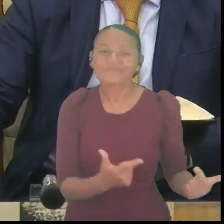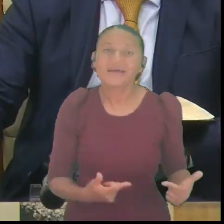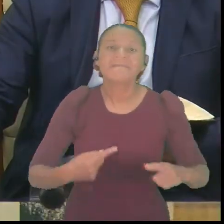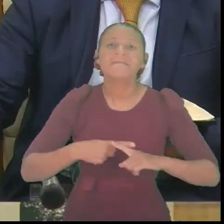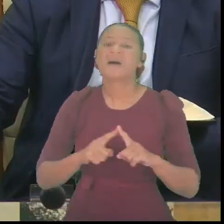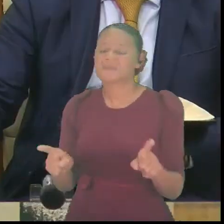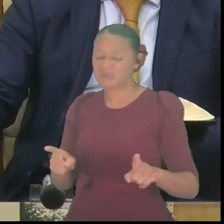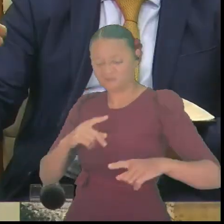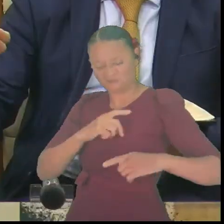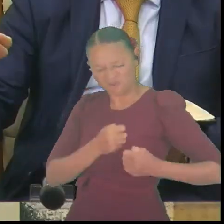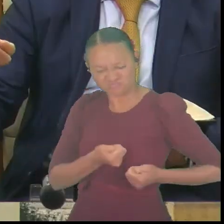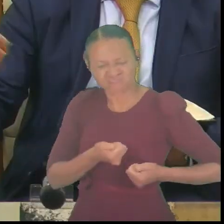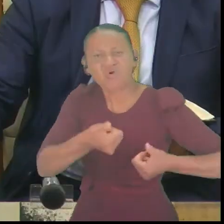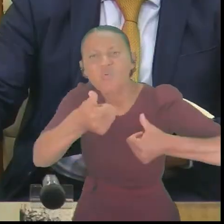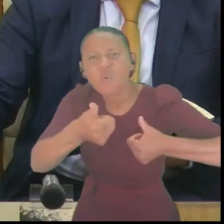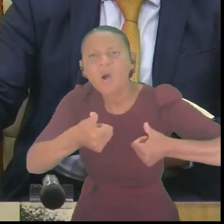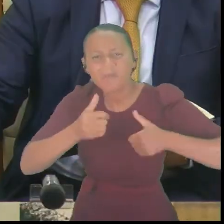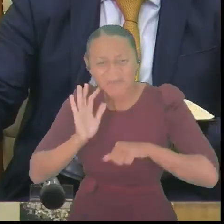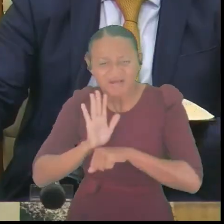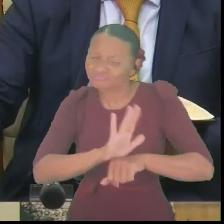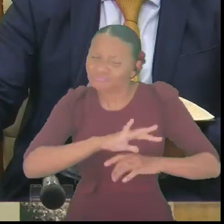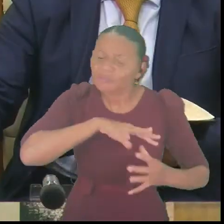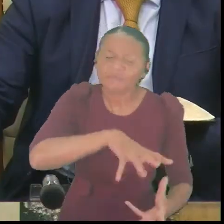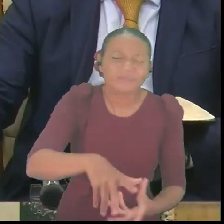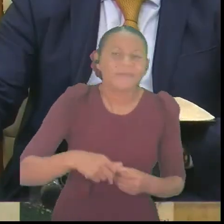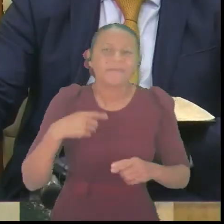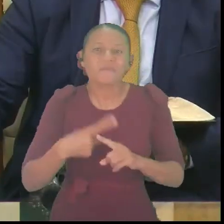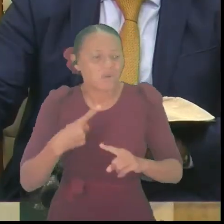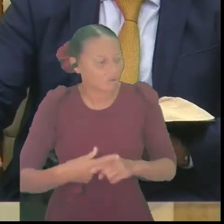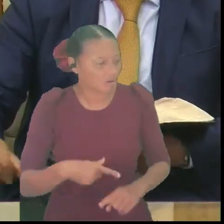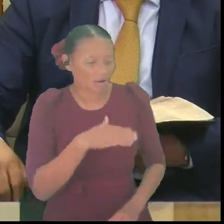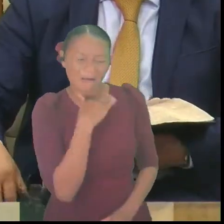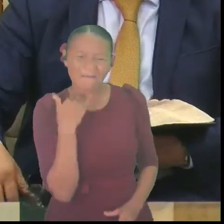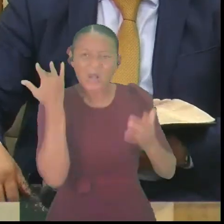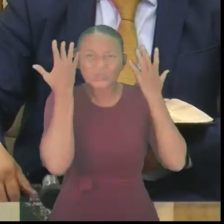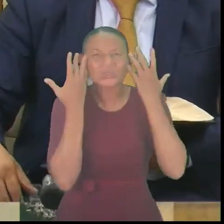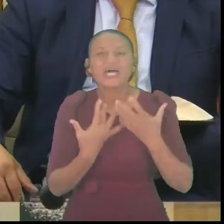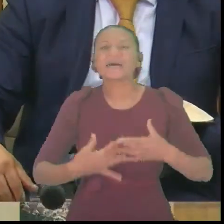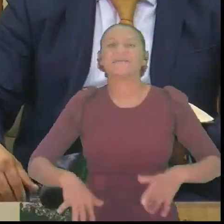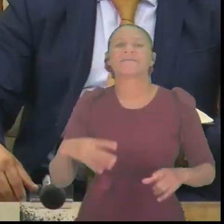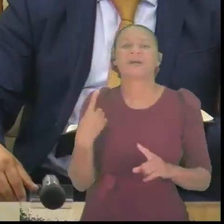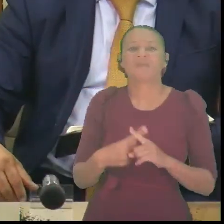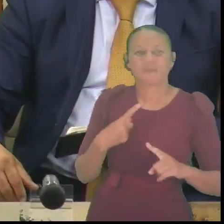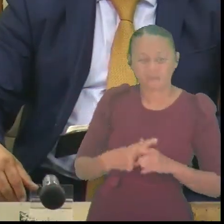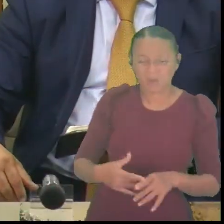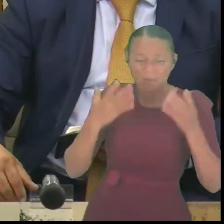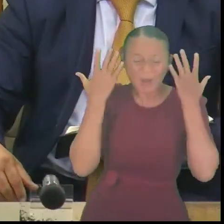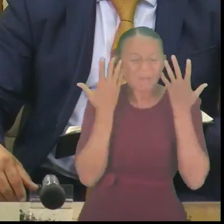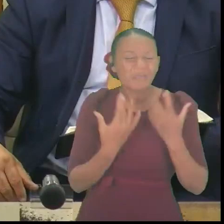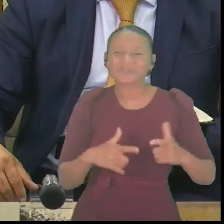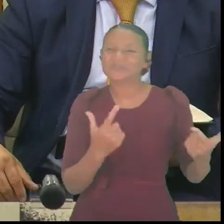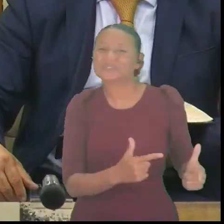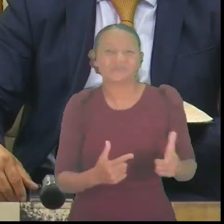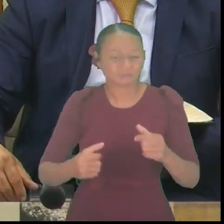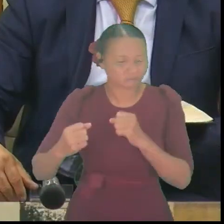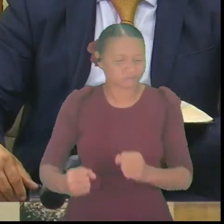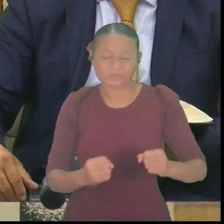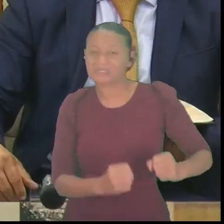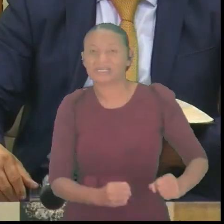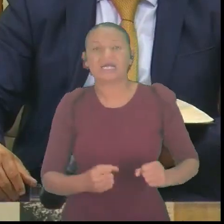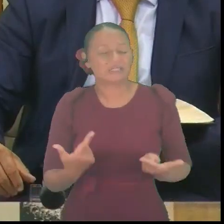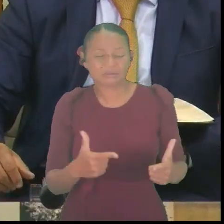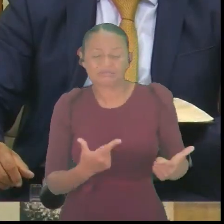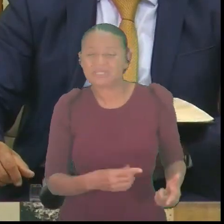vou doá-la em favor do mundo. Então, porque sua morte não é natural? Porque a morte não tinha poder sobre ele, porque ele não